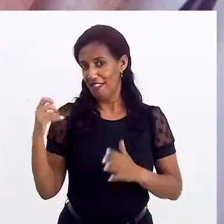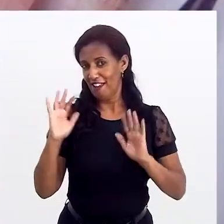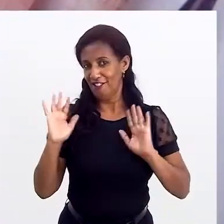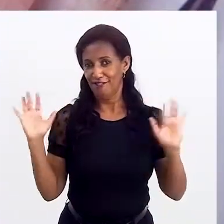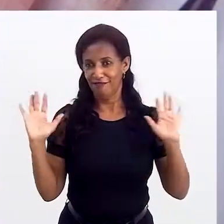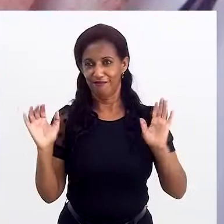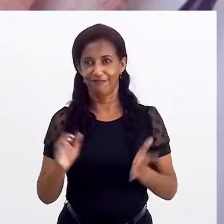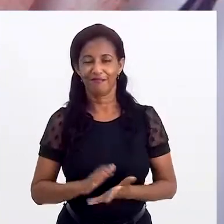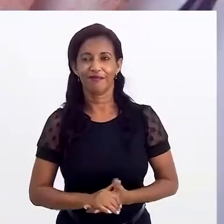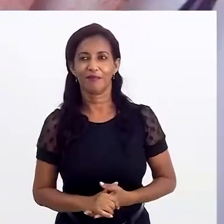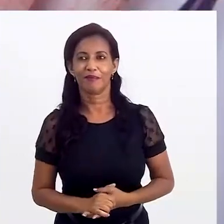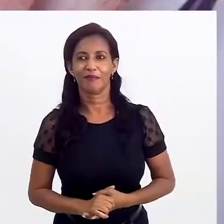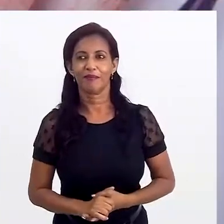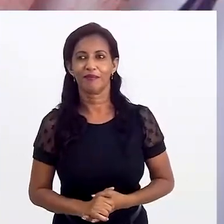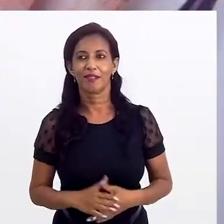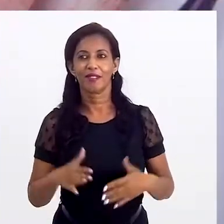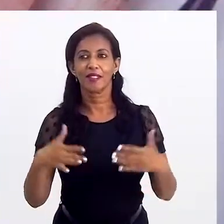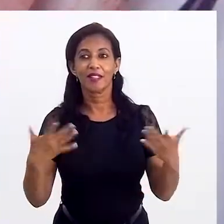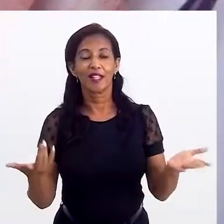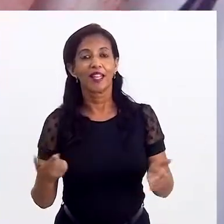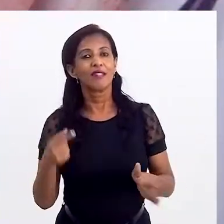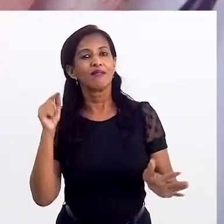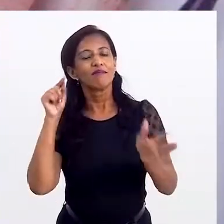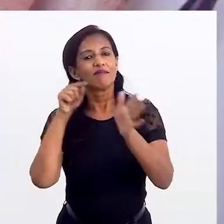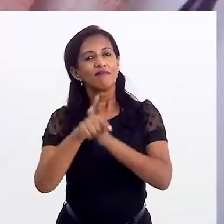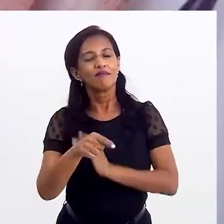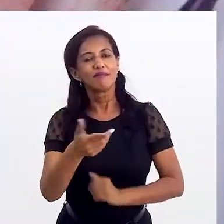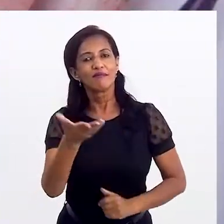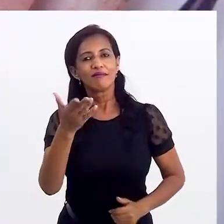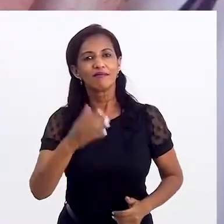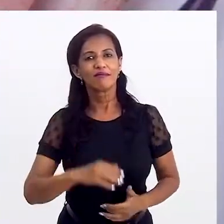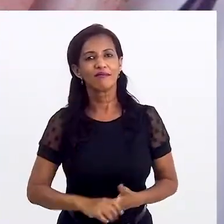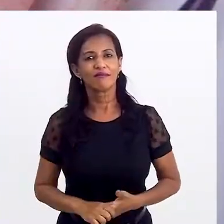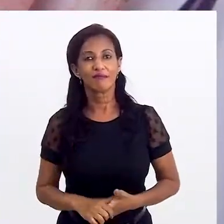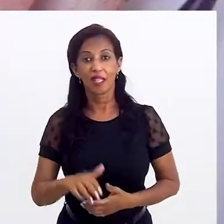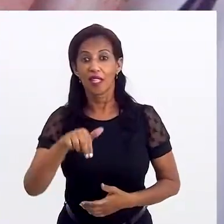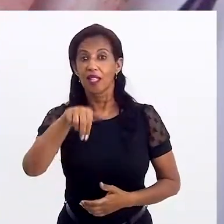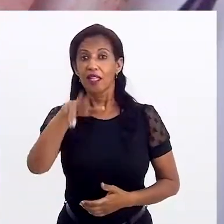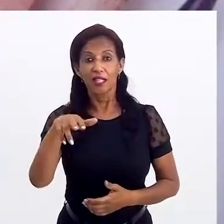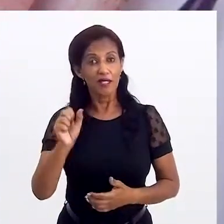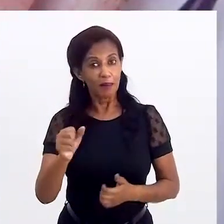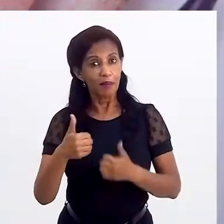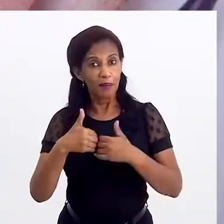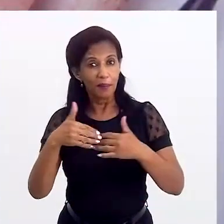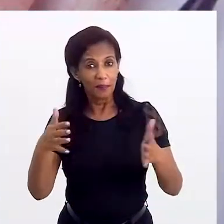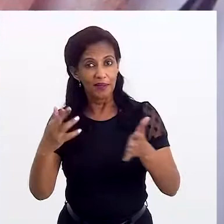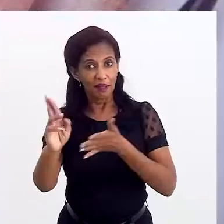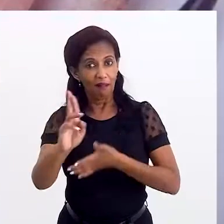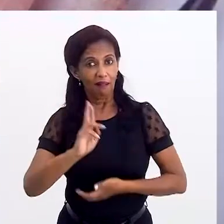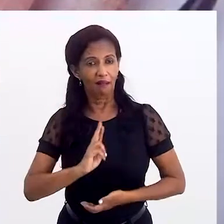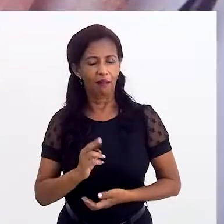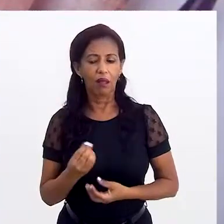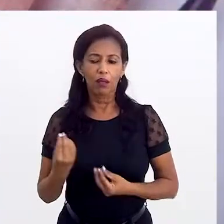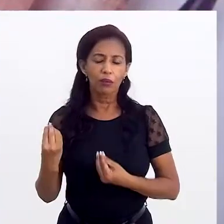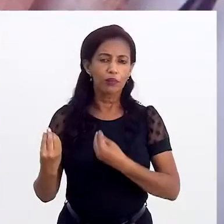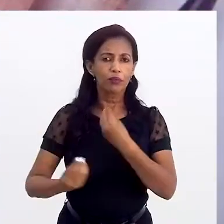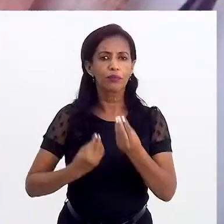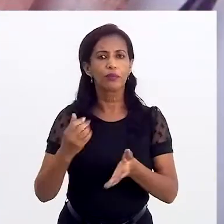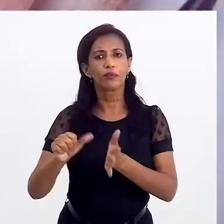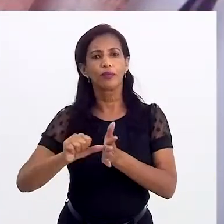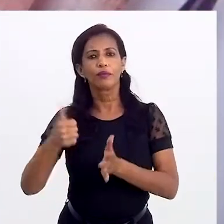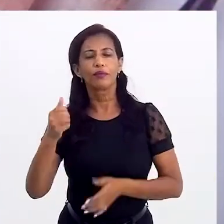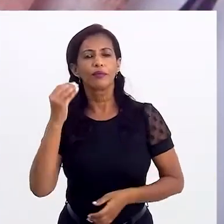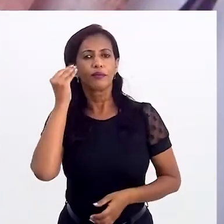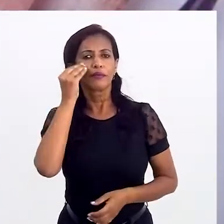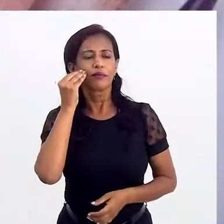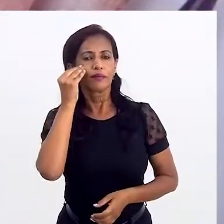a idade. E aí eu pergunto para vocês, quem quiser pode começar respondendo. Como é que foi a